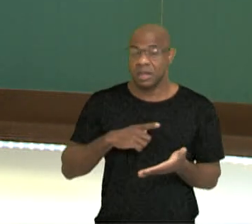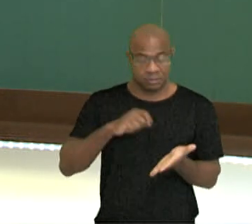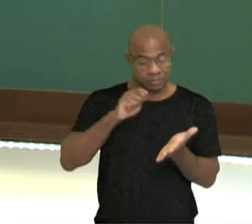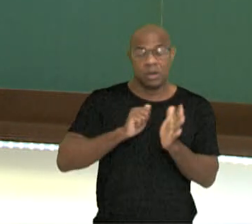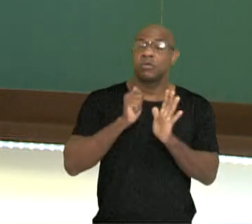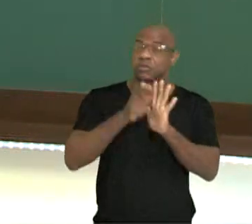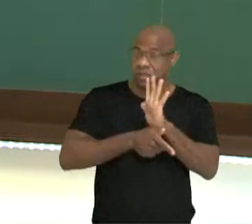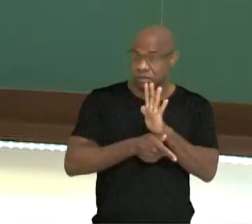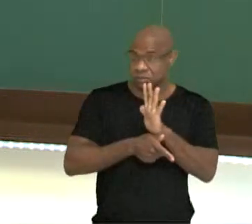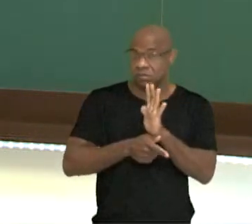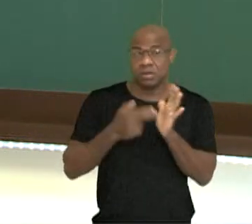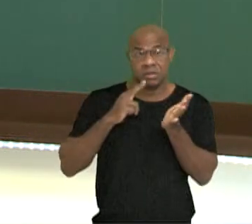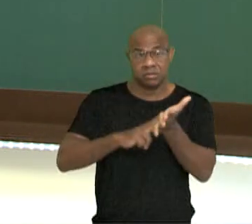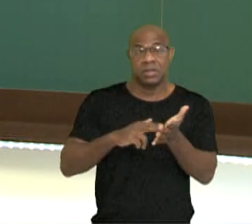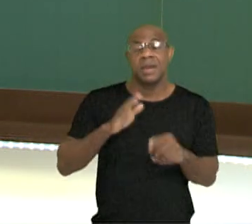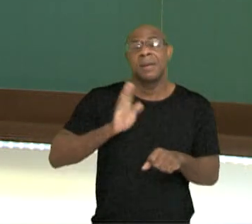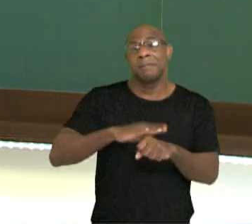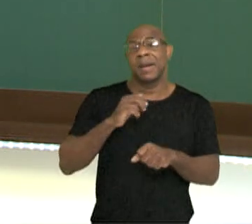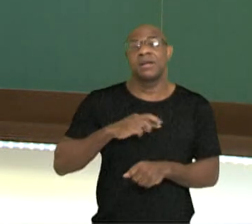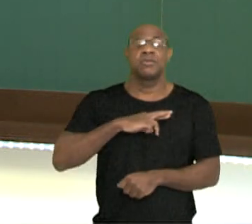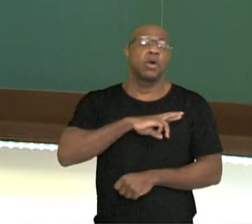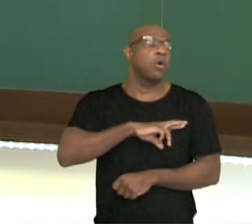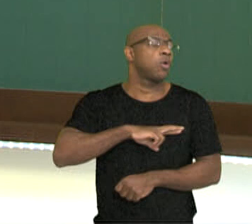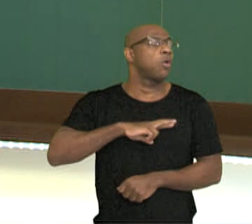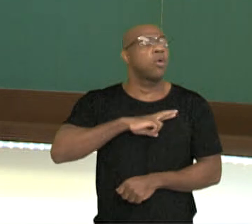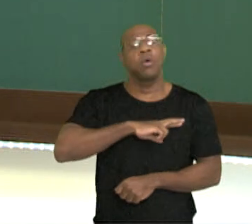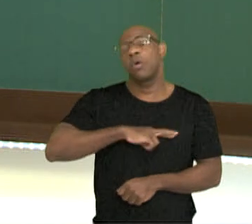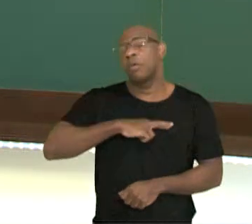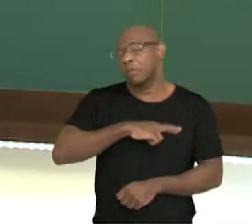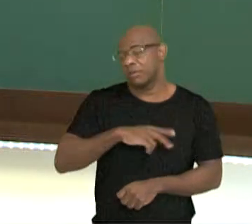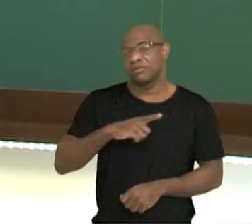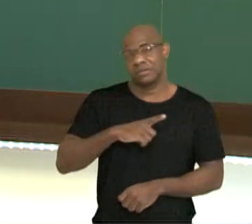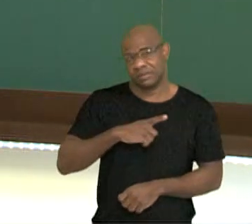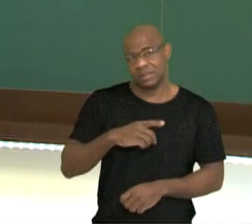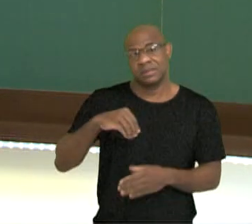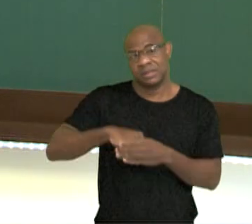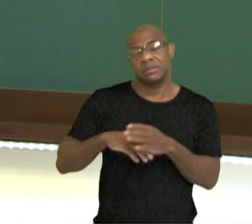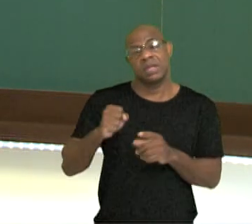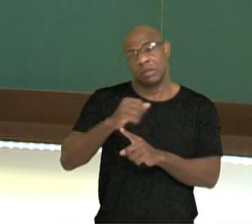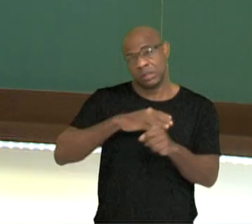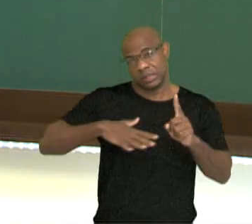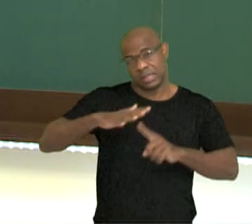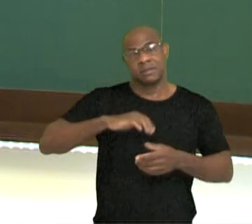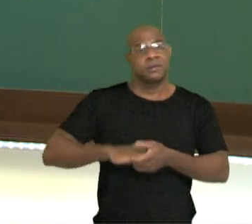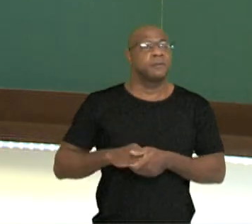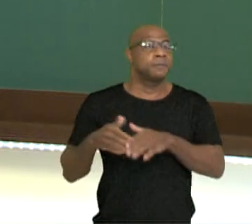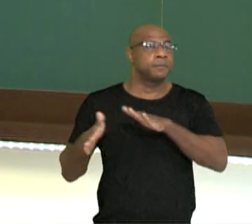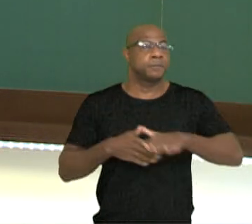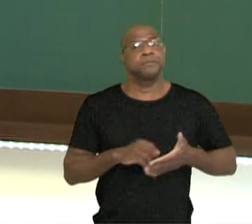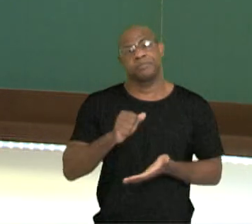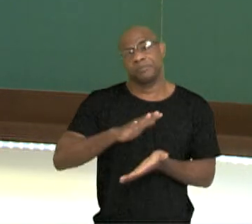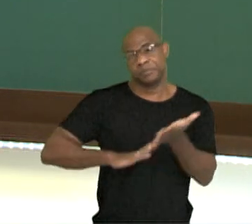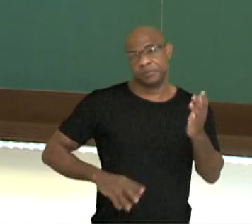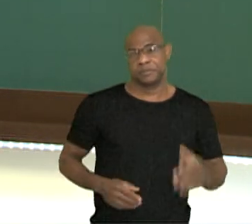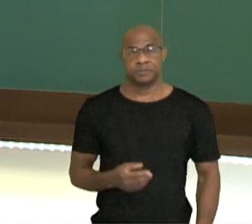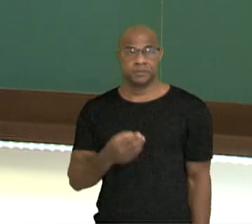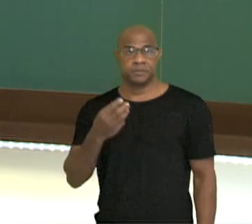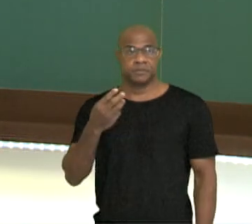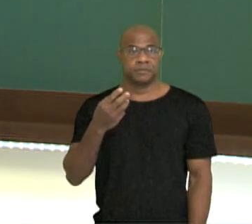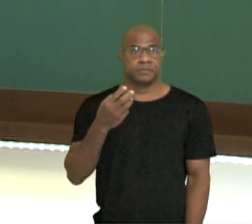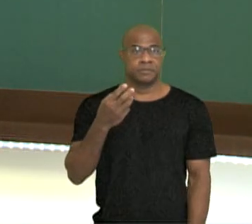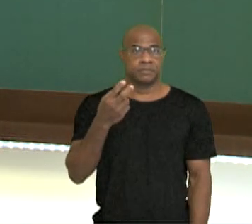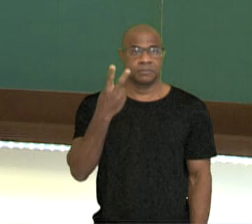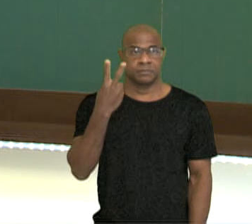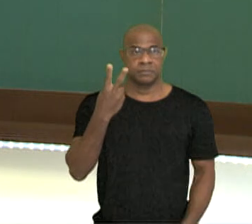gêneros mais românticos que ainda circulam na sociedade. Vamos agora para a nossa atividade 3,